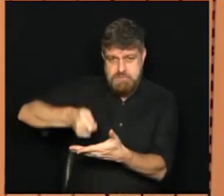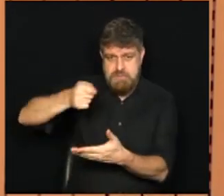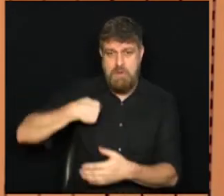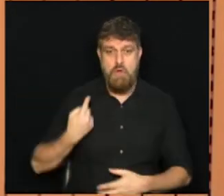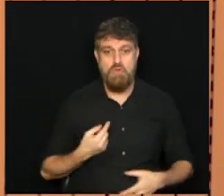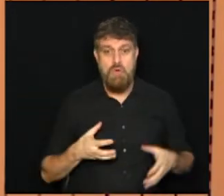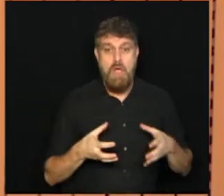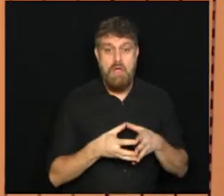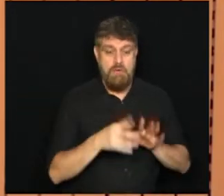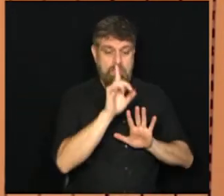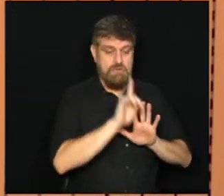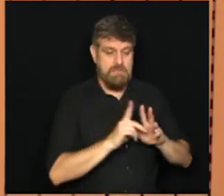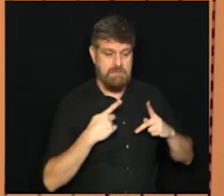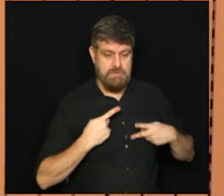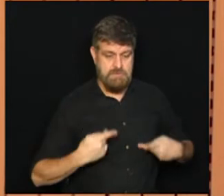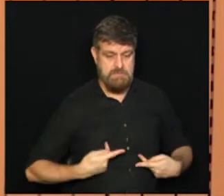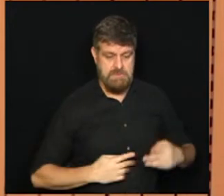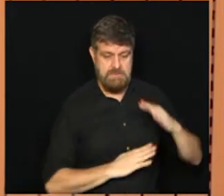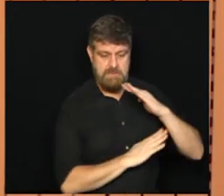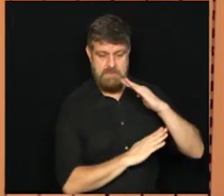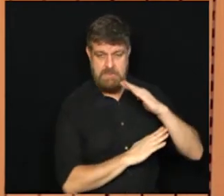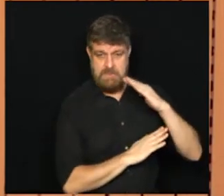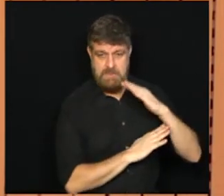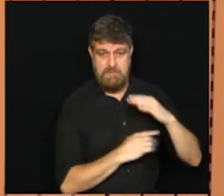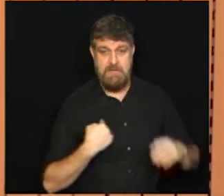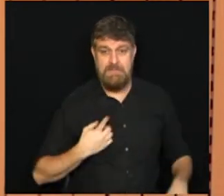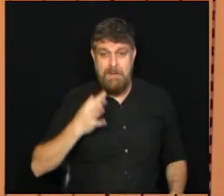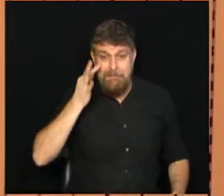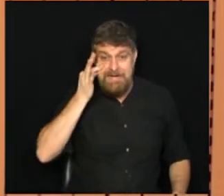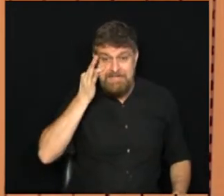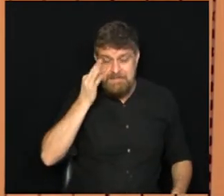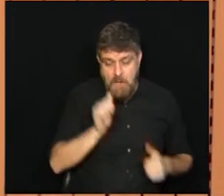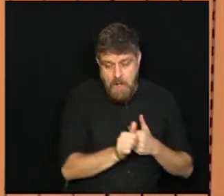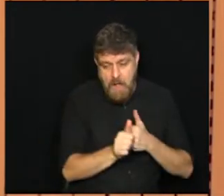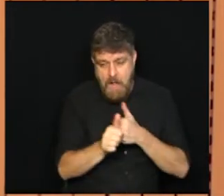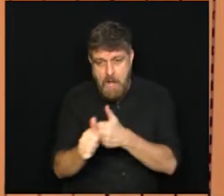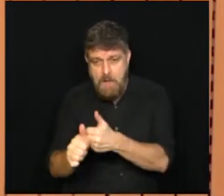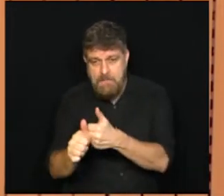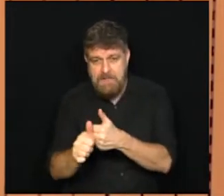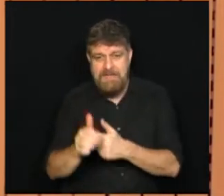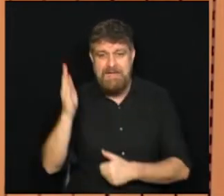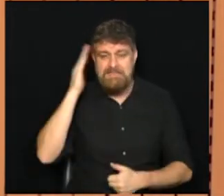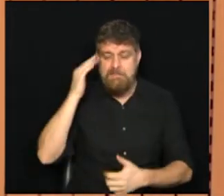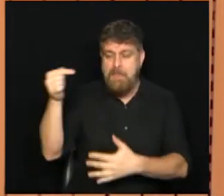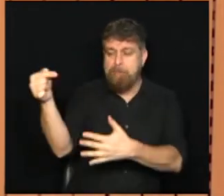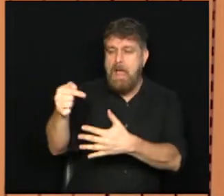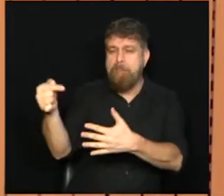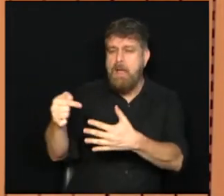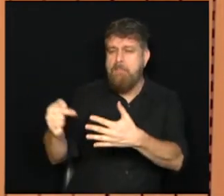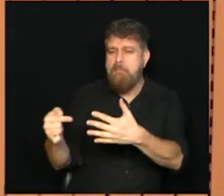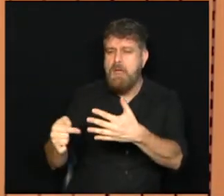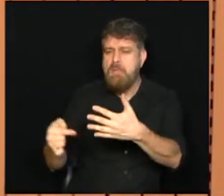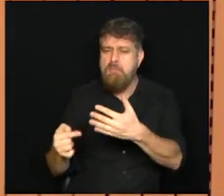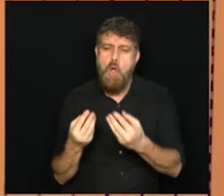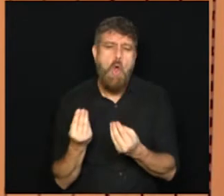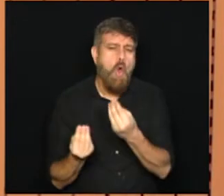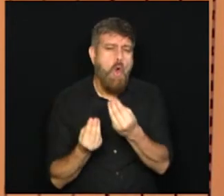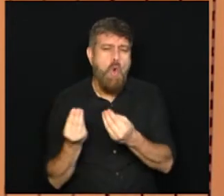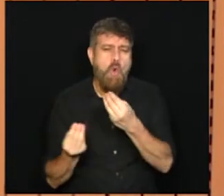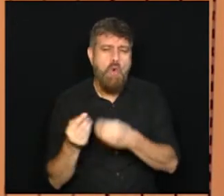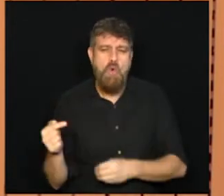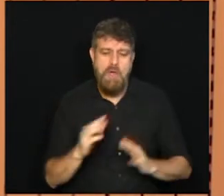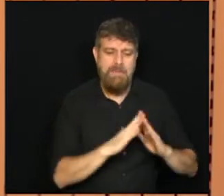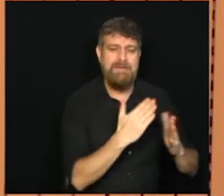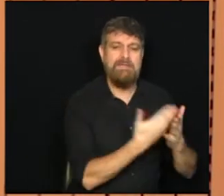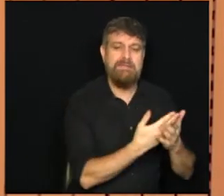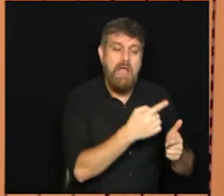comissão de direitos humanos da Câmara Municipal de Campinas, para a gente acompanhar quais são os encaminhamentos do caso, como que esse caso vai se